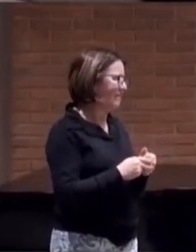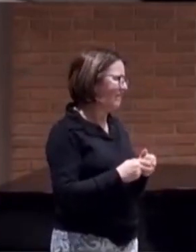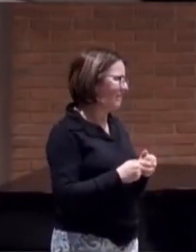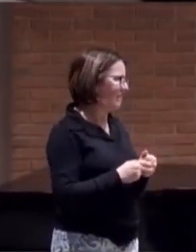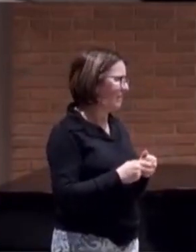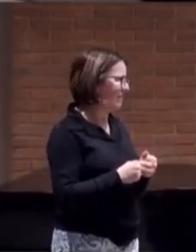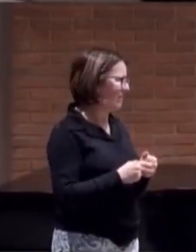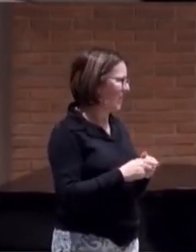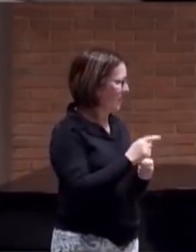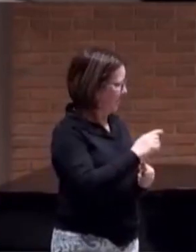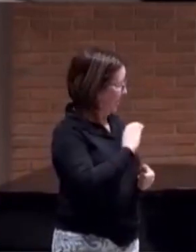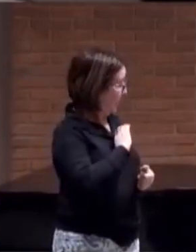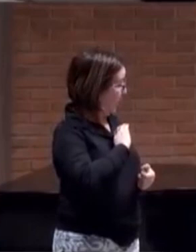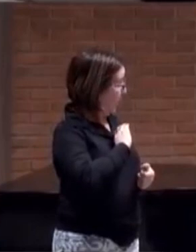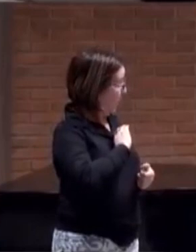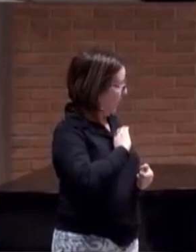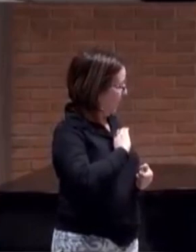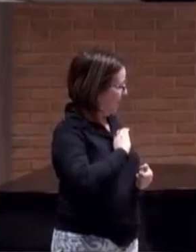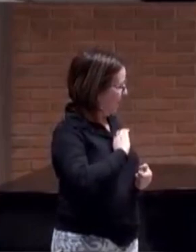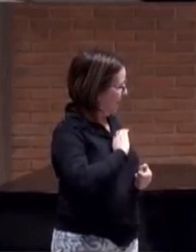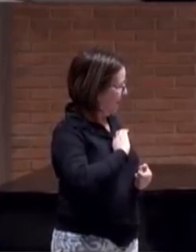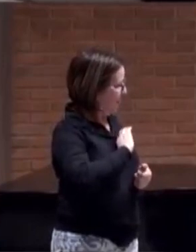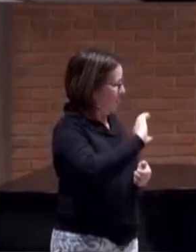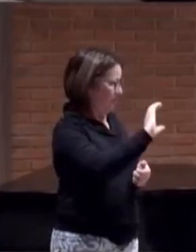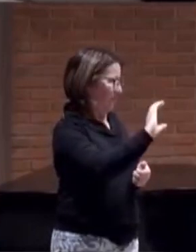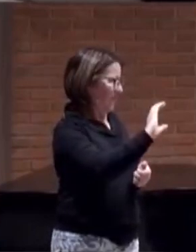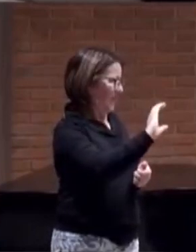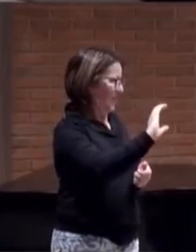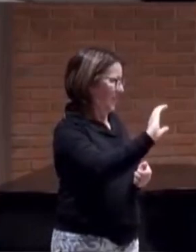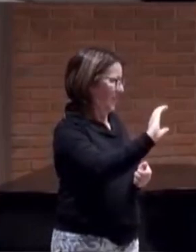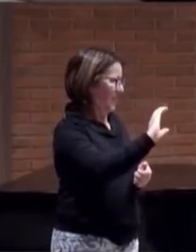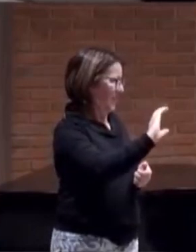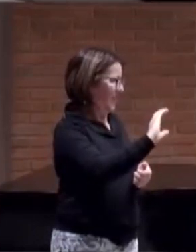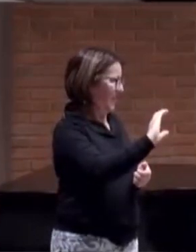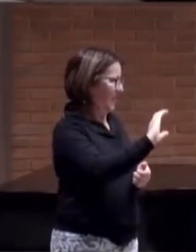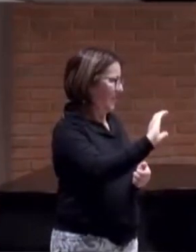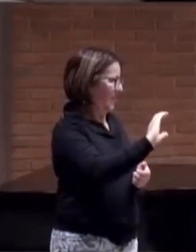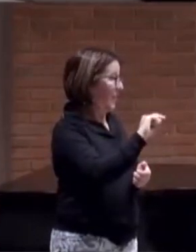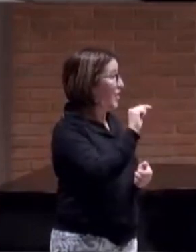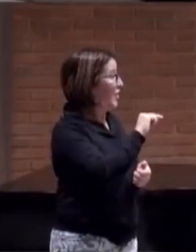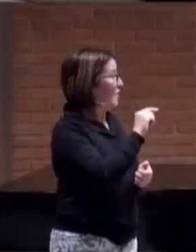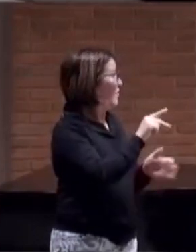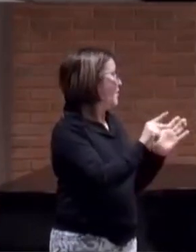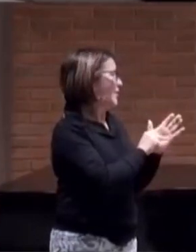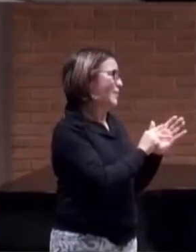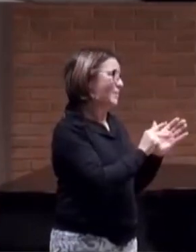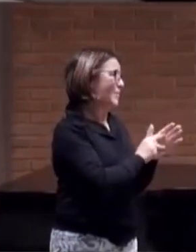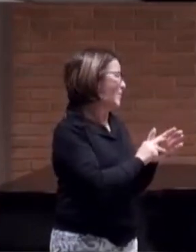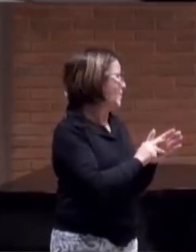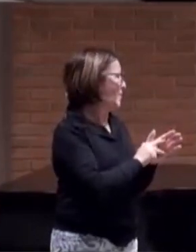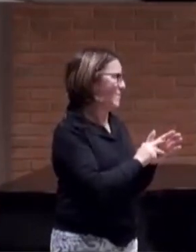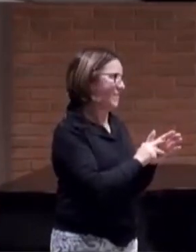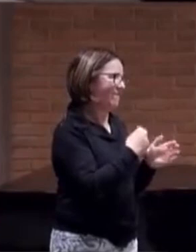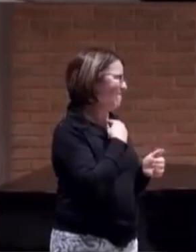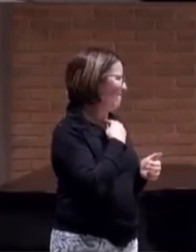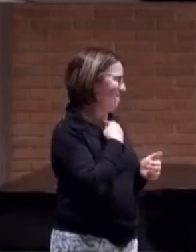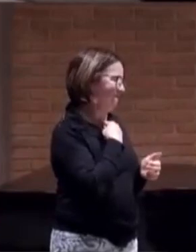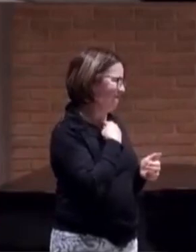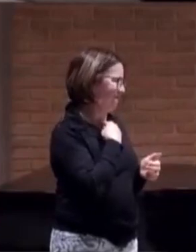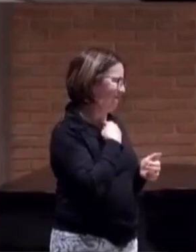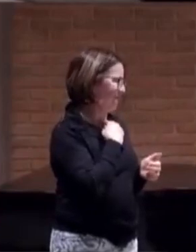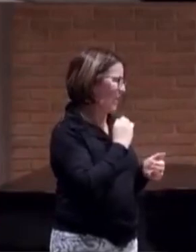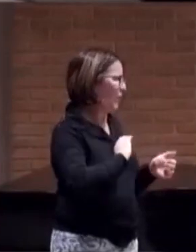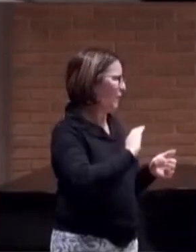você está confiando numa coisa que não pode ser base de confiança. Confiar na carne.